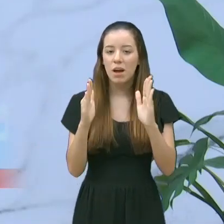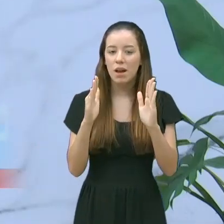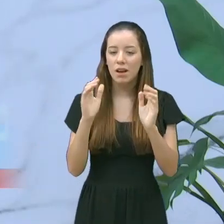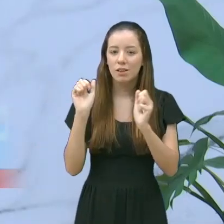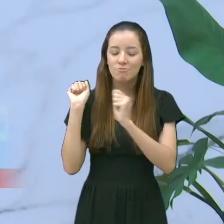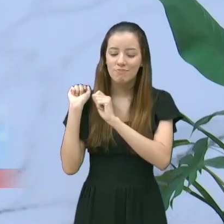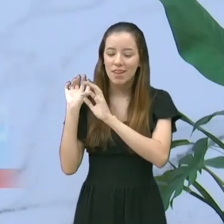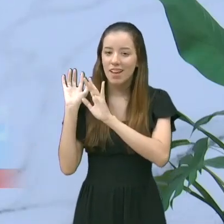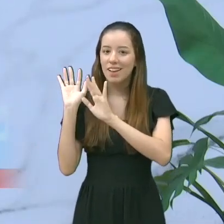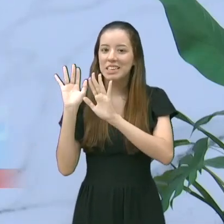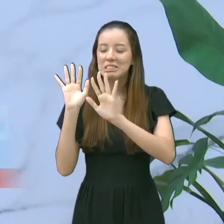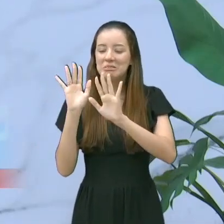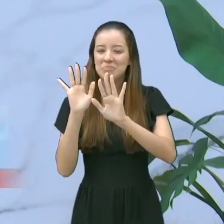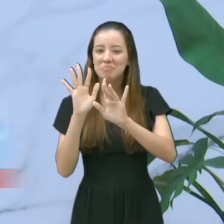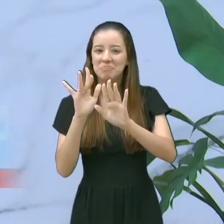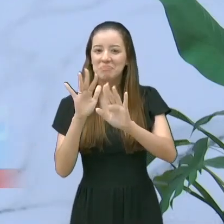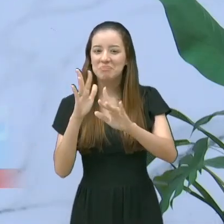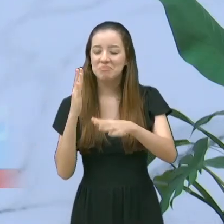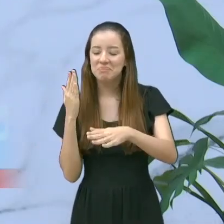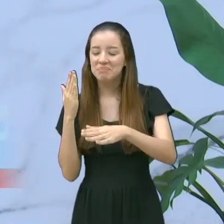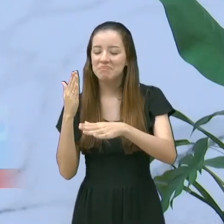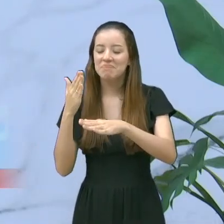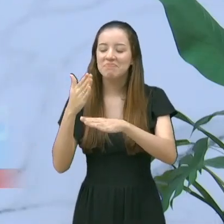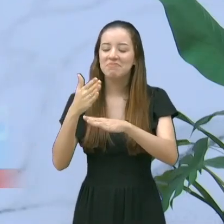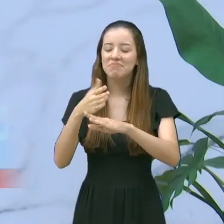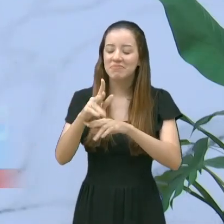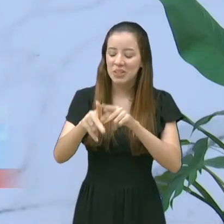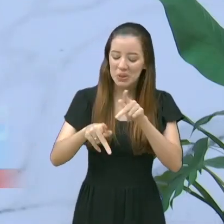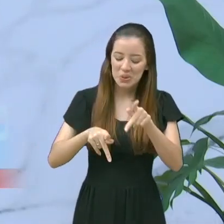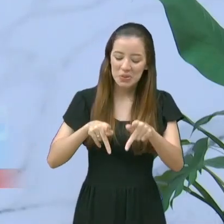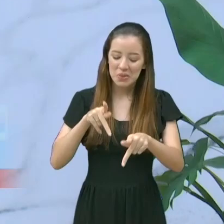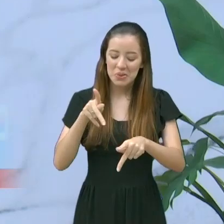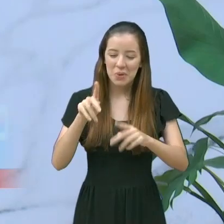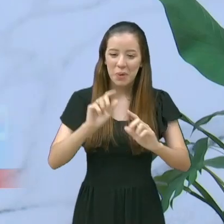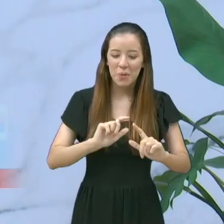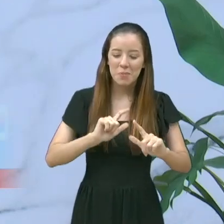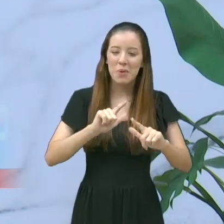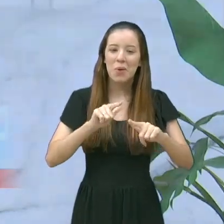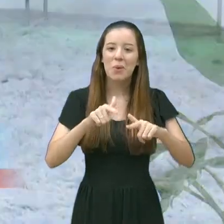outro lado, com os pés enxutos, puderam